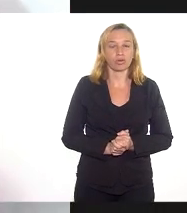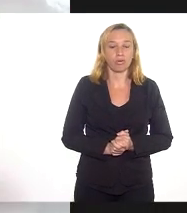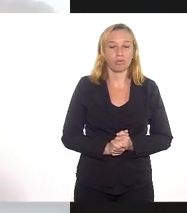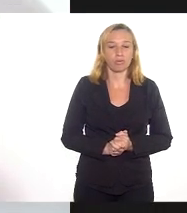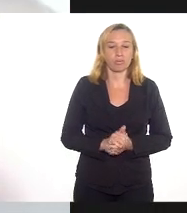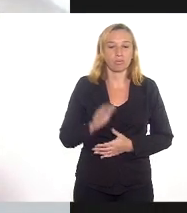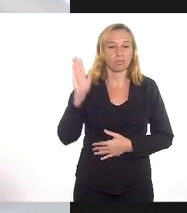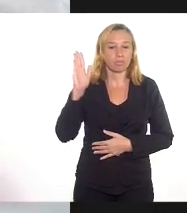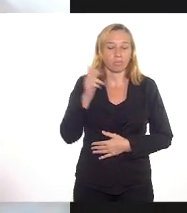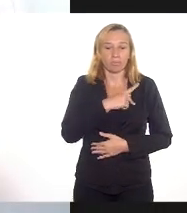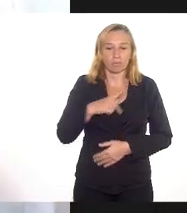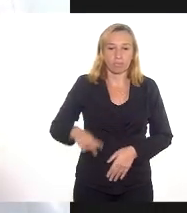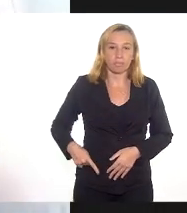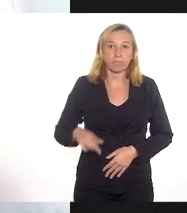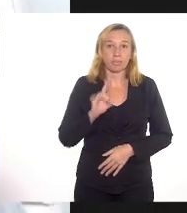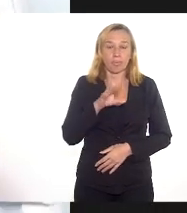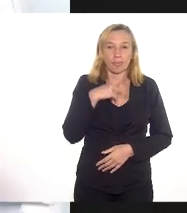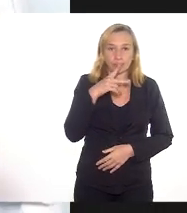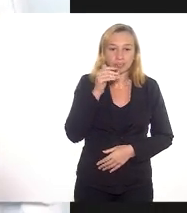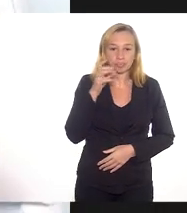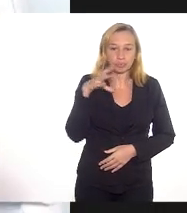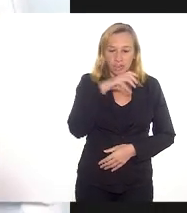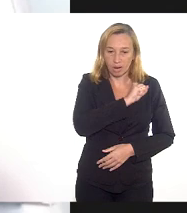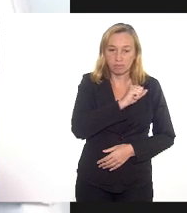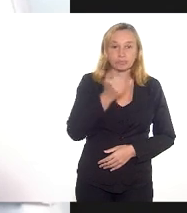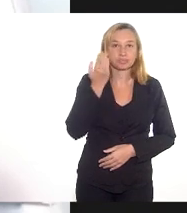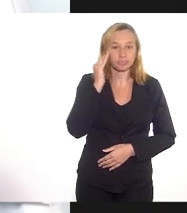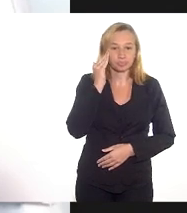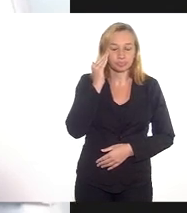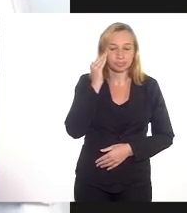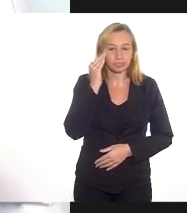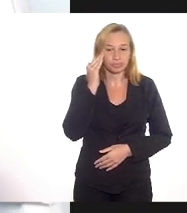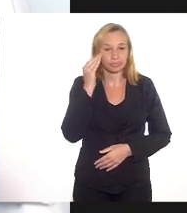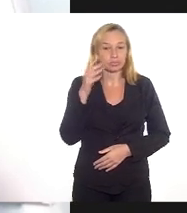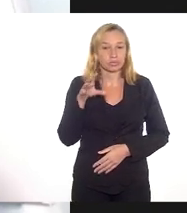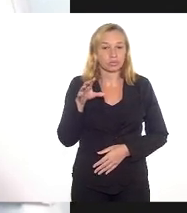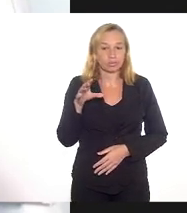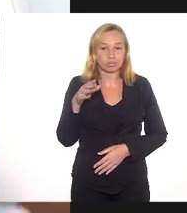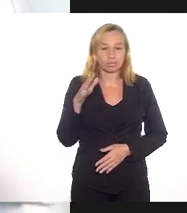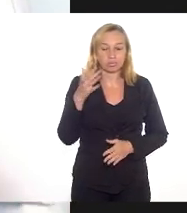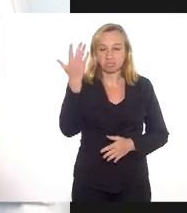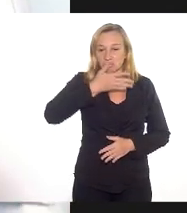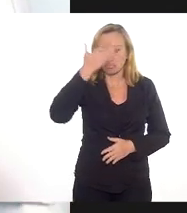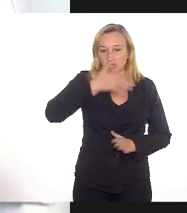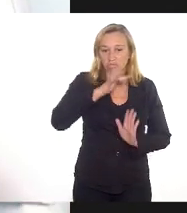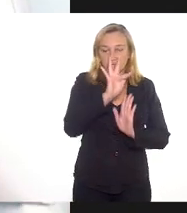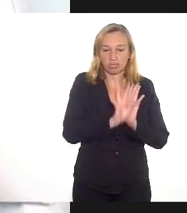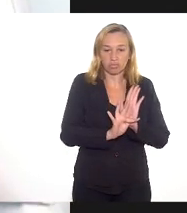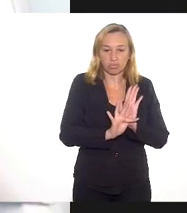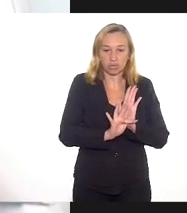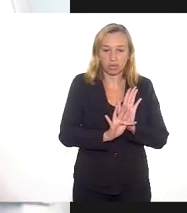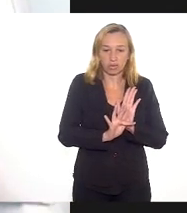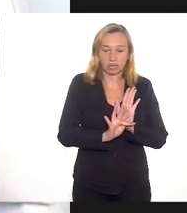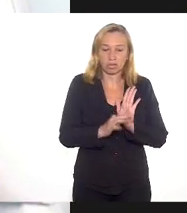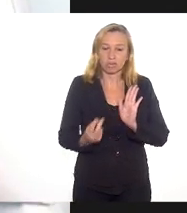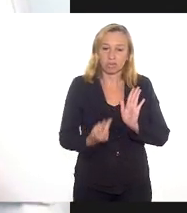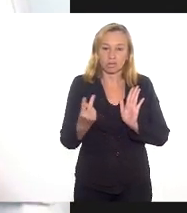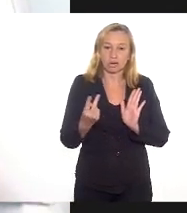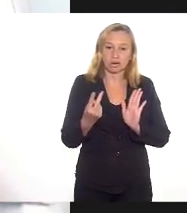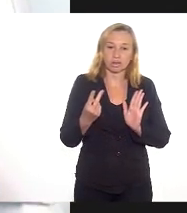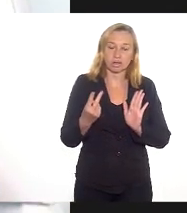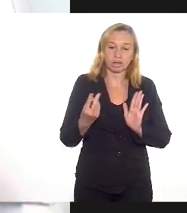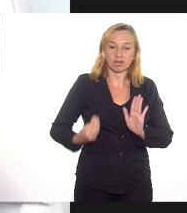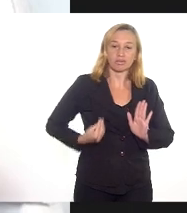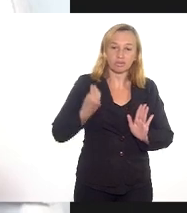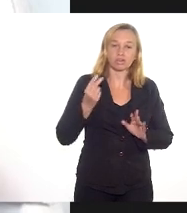Presidente, só justificar rapidinho, é por entender que eu não vi no texto algo que de fato preserve a imagem de um policial